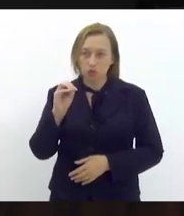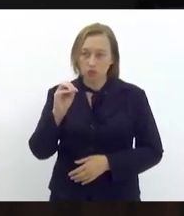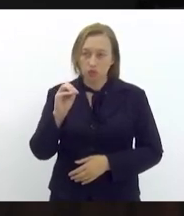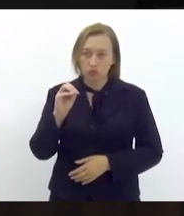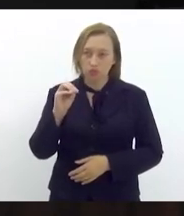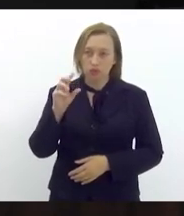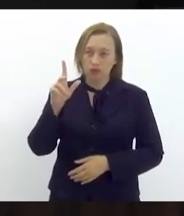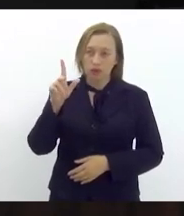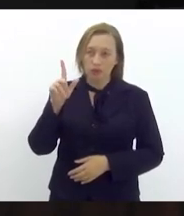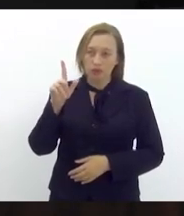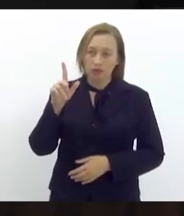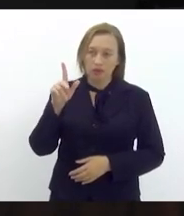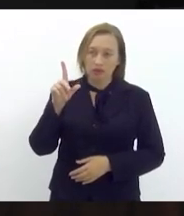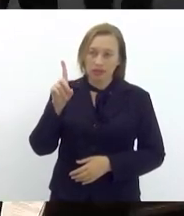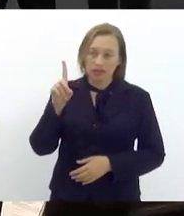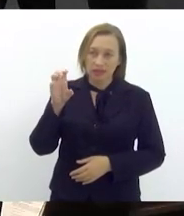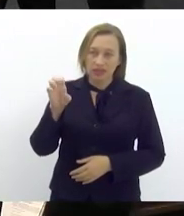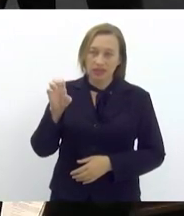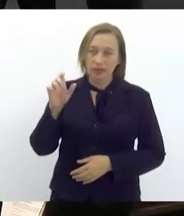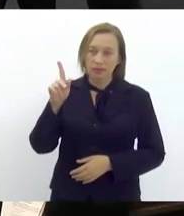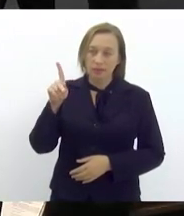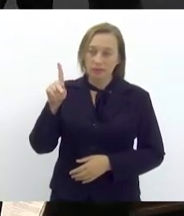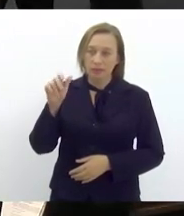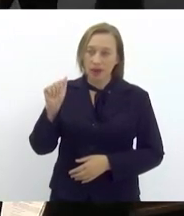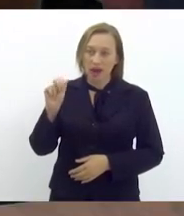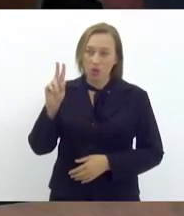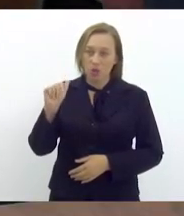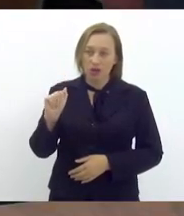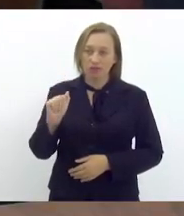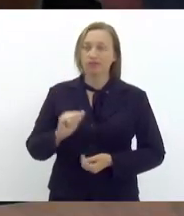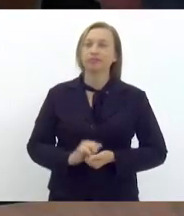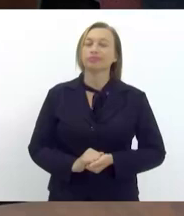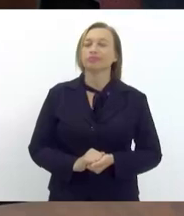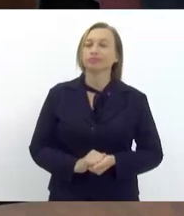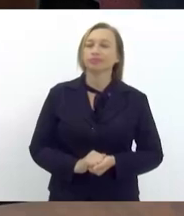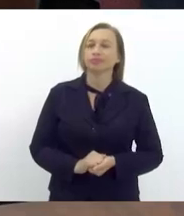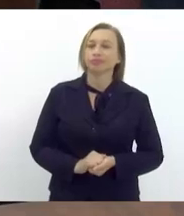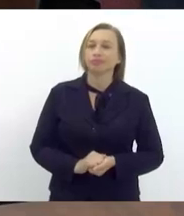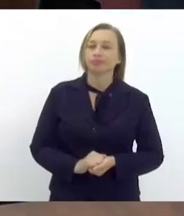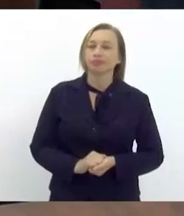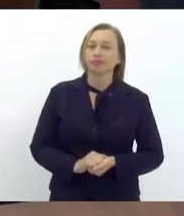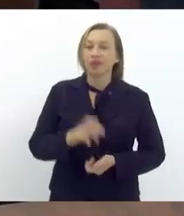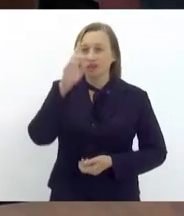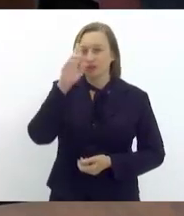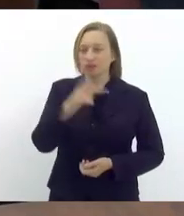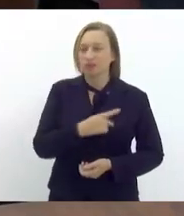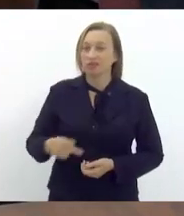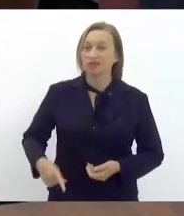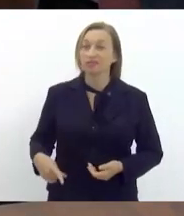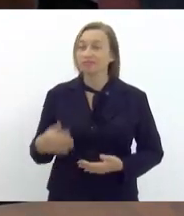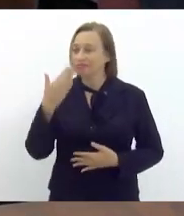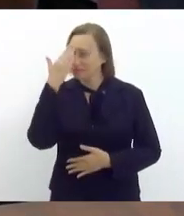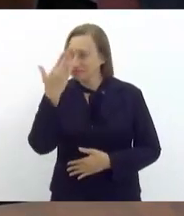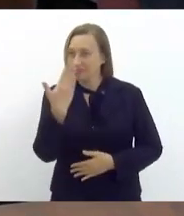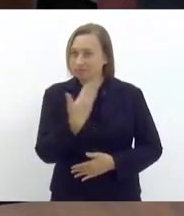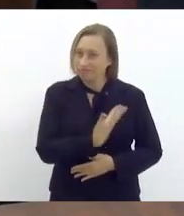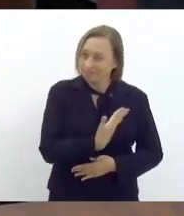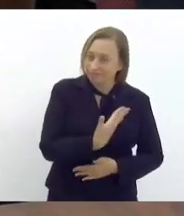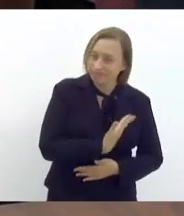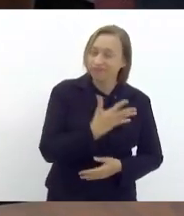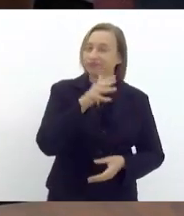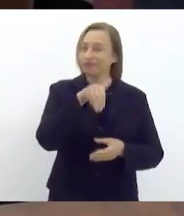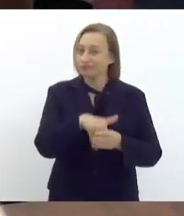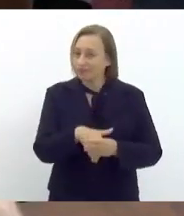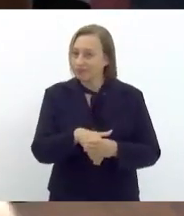Ottoni de Paula Pai senhor presidente eu quero agradecer os meus pares que